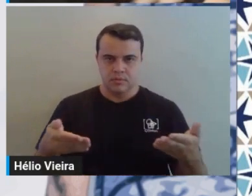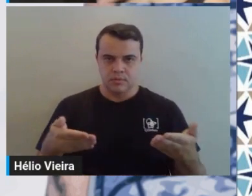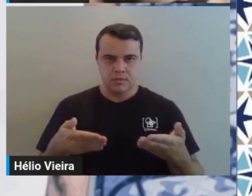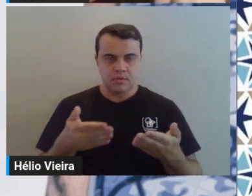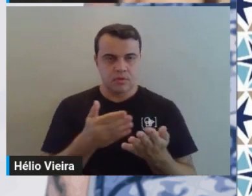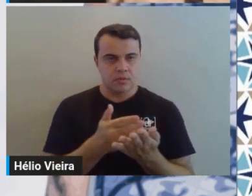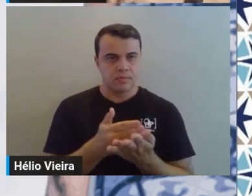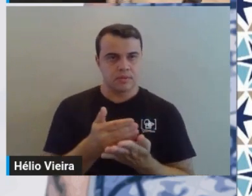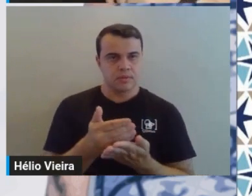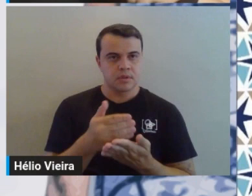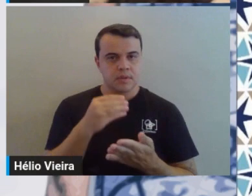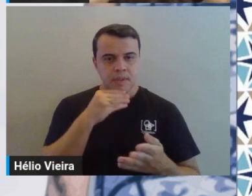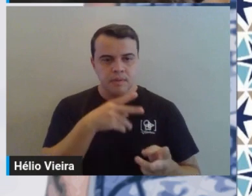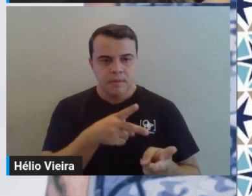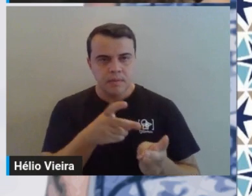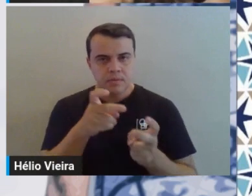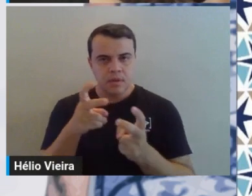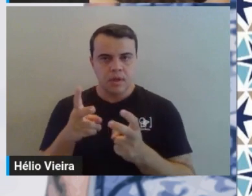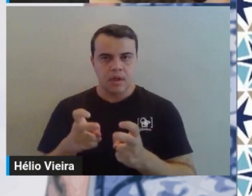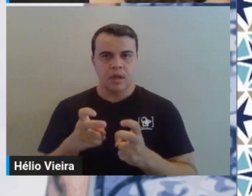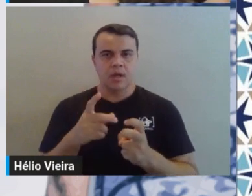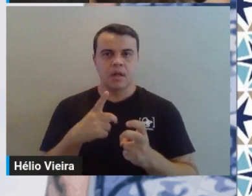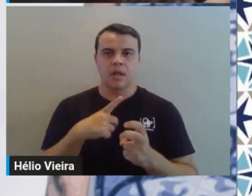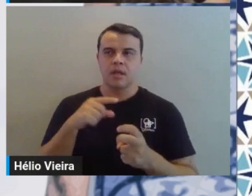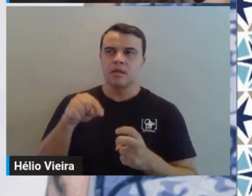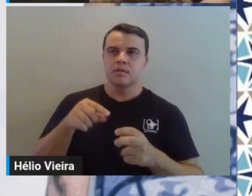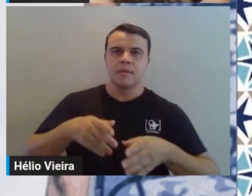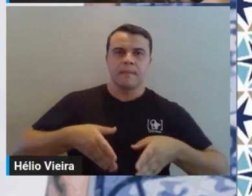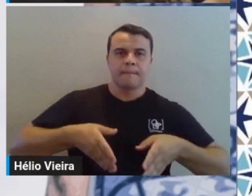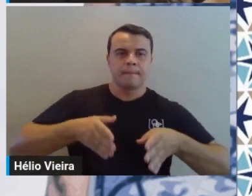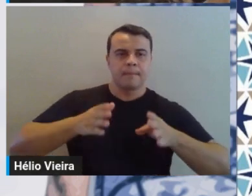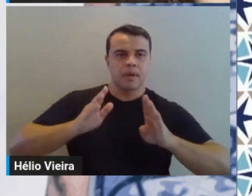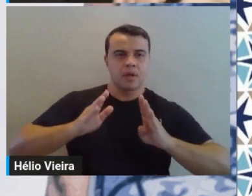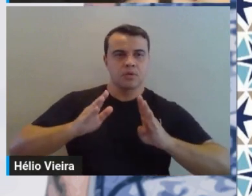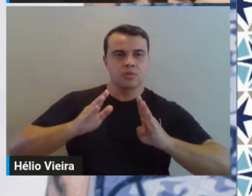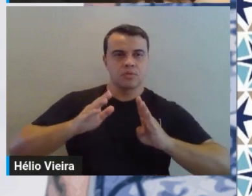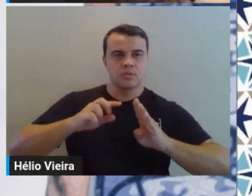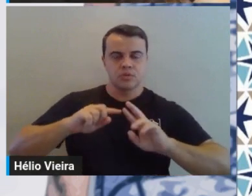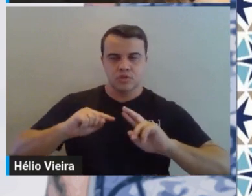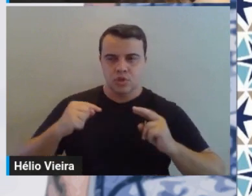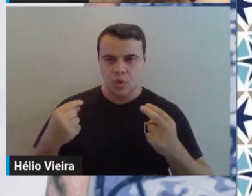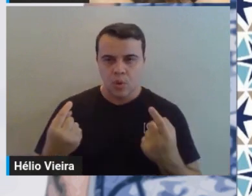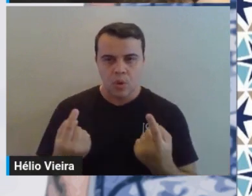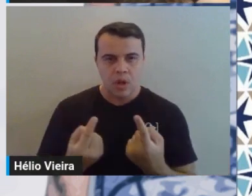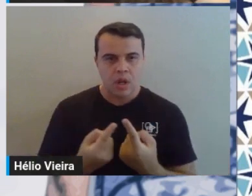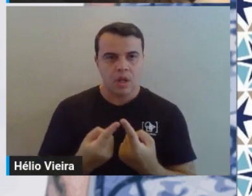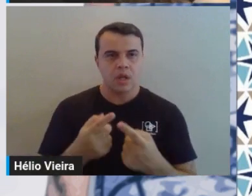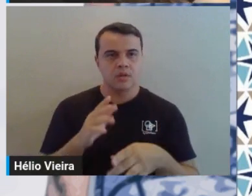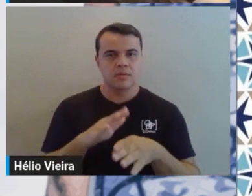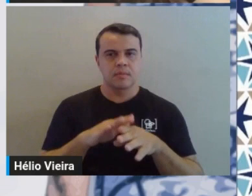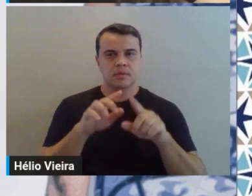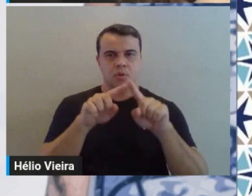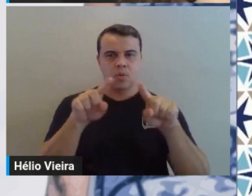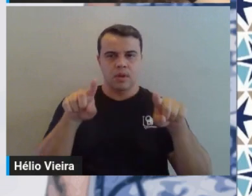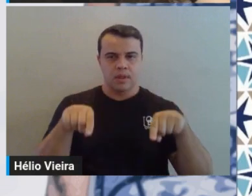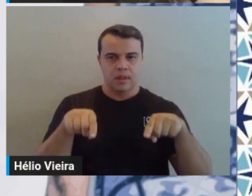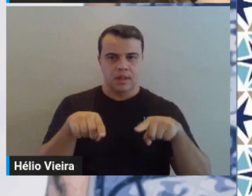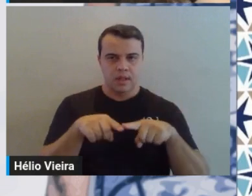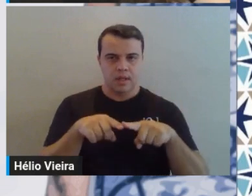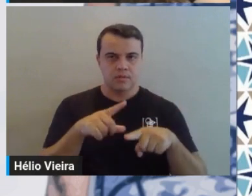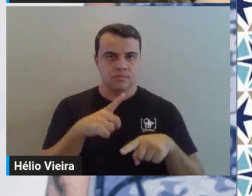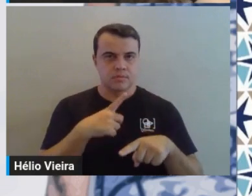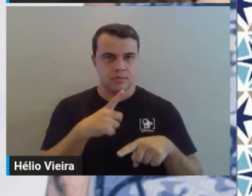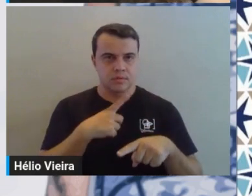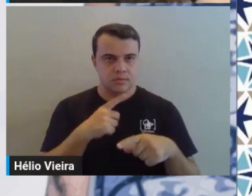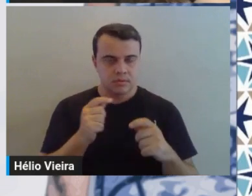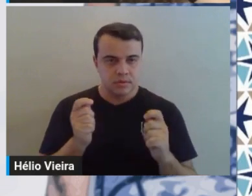a identificar formas. Nesse prédio eu vejo círculos, nesse prédio eu vejo mais quadrados, ou nesse prédio eu